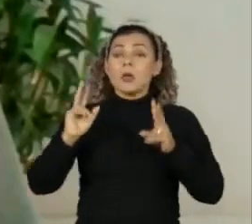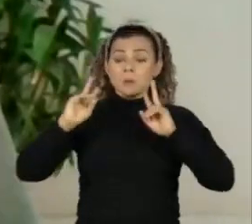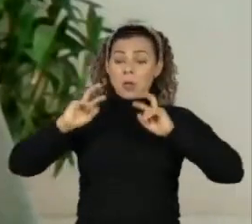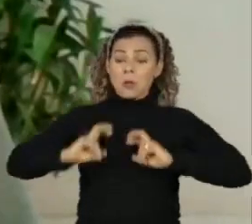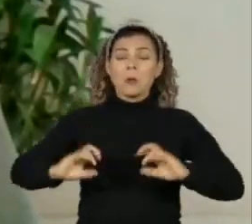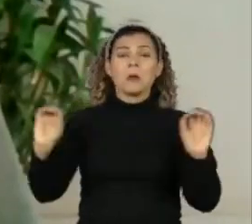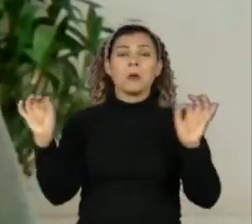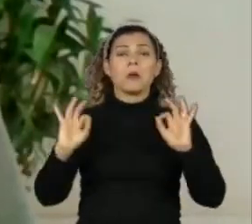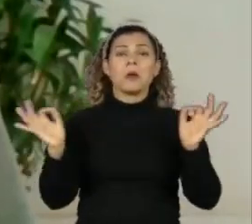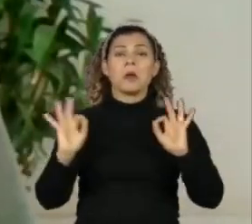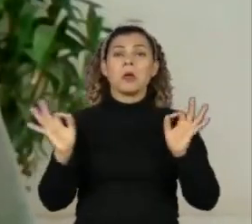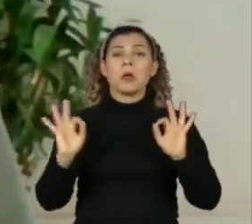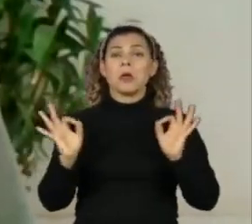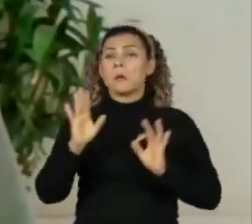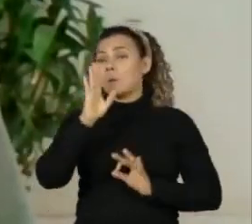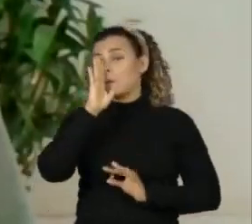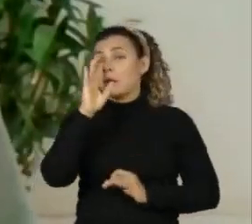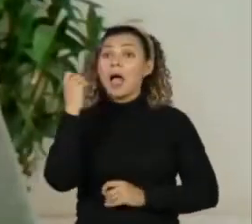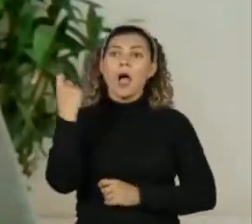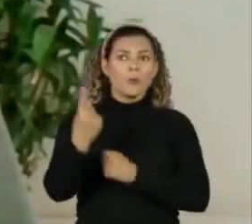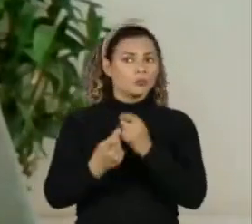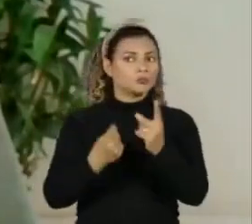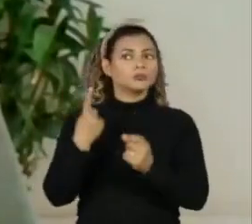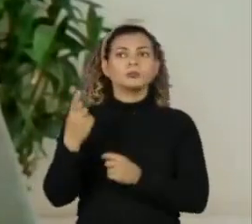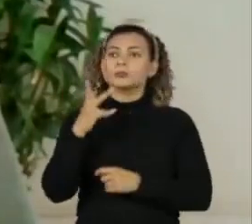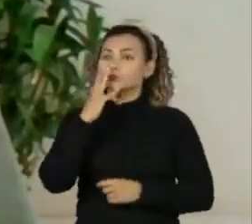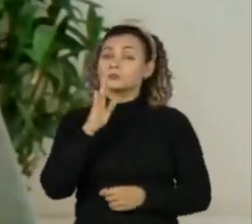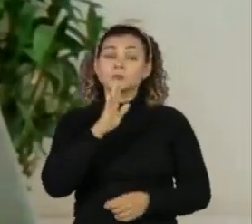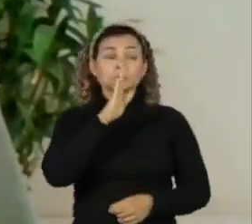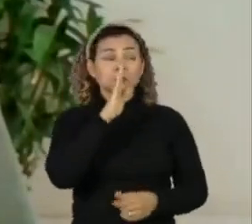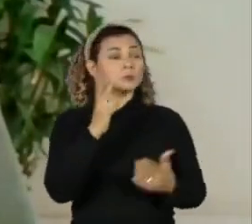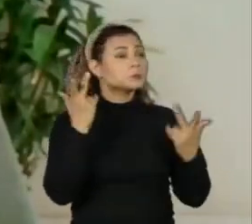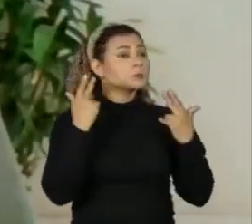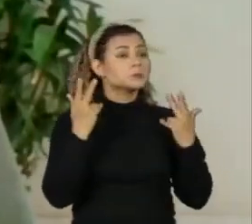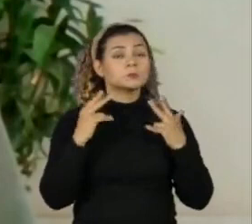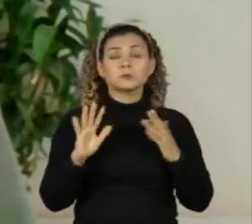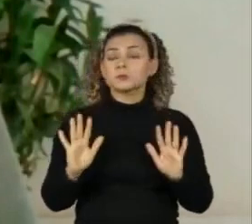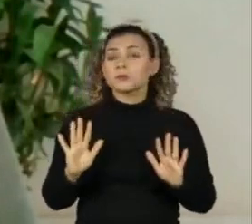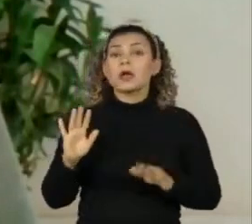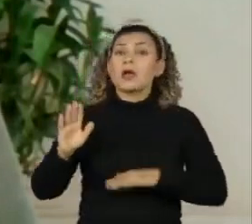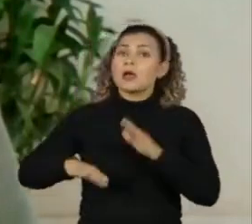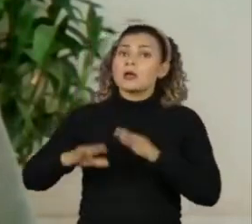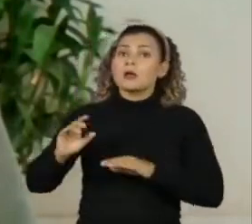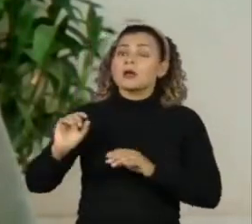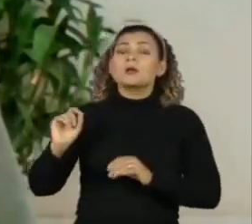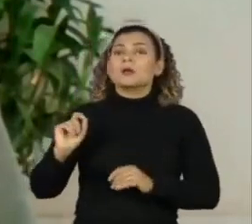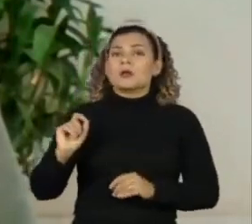as formas que a gente chama de atípicas da doença, em que você pode ter alterações fundamentalmente de